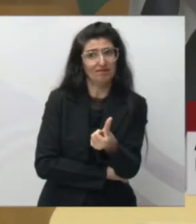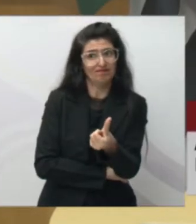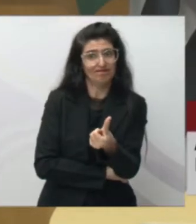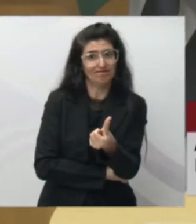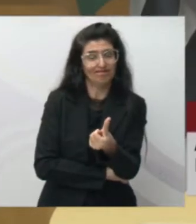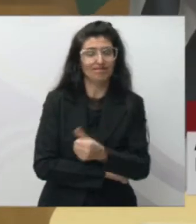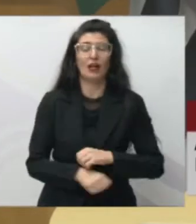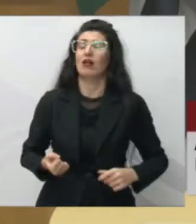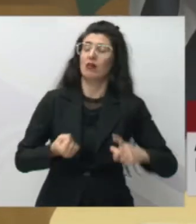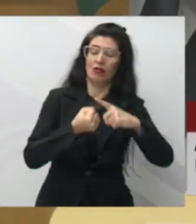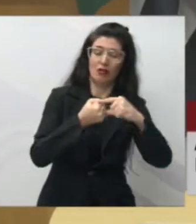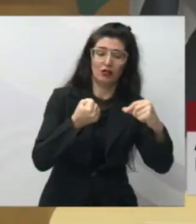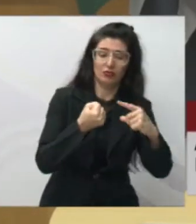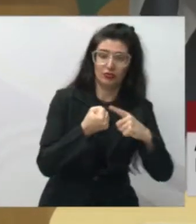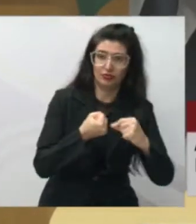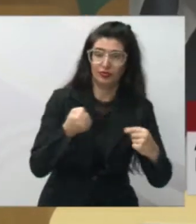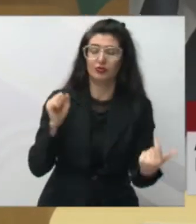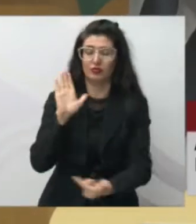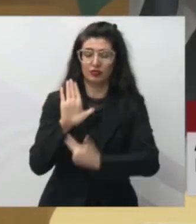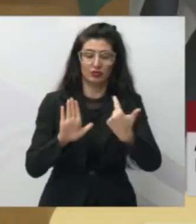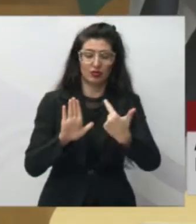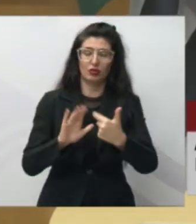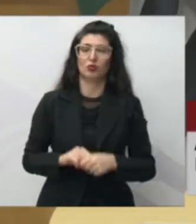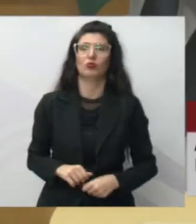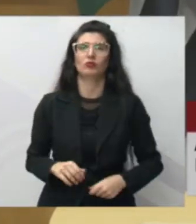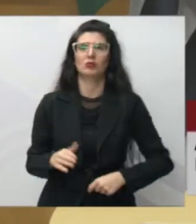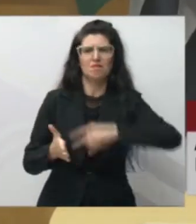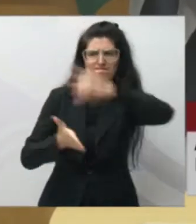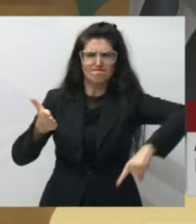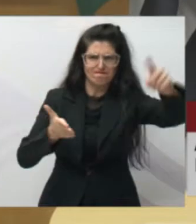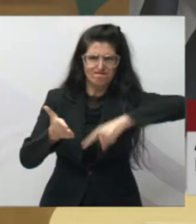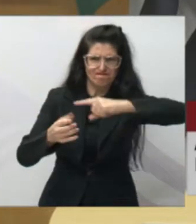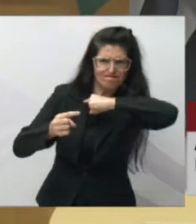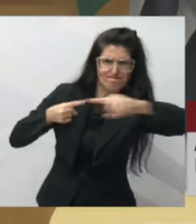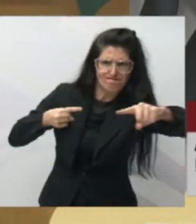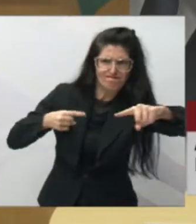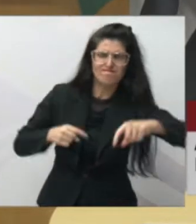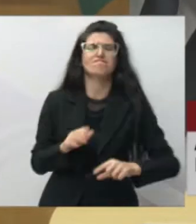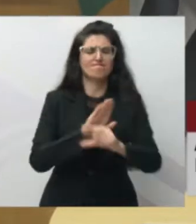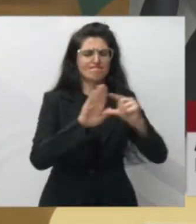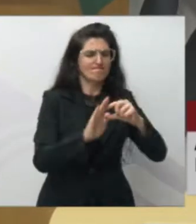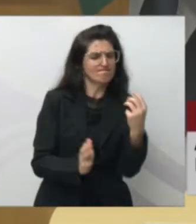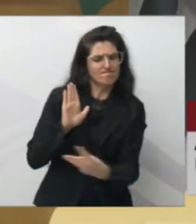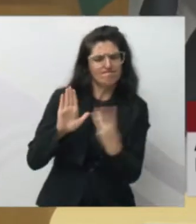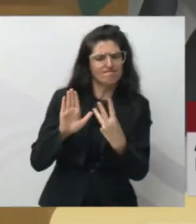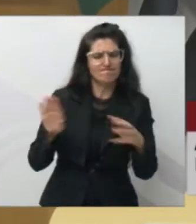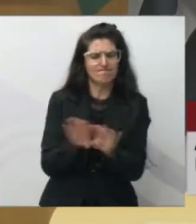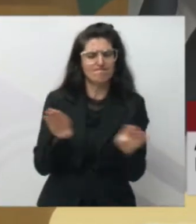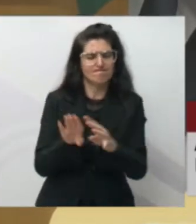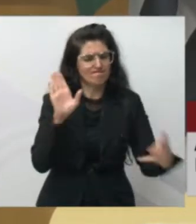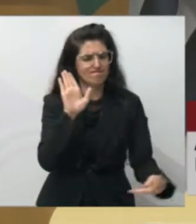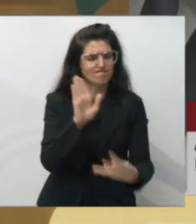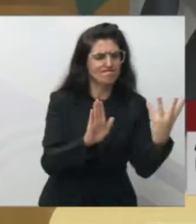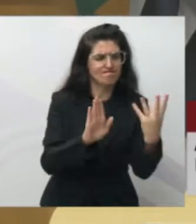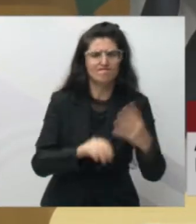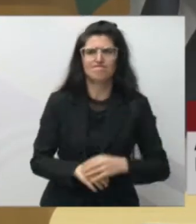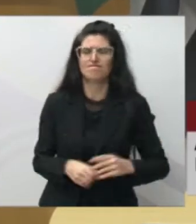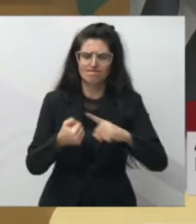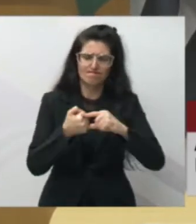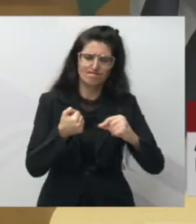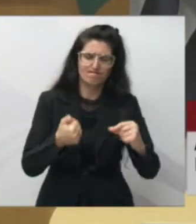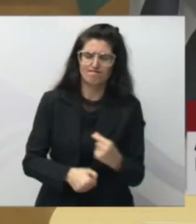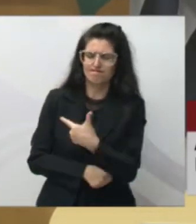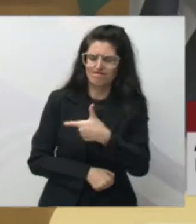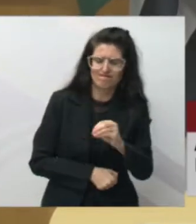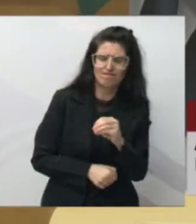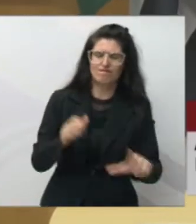artigo 2º, ficam revogados os parágrafos 3º e 4º, ambos do artigo 20